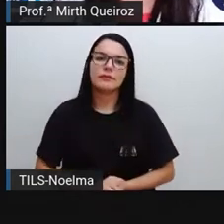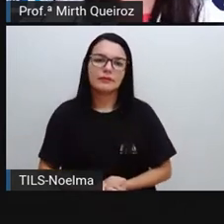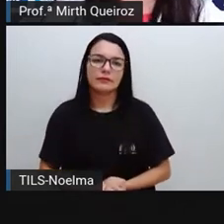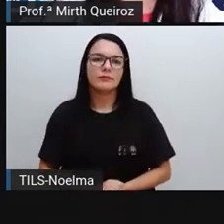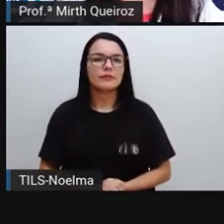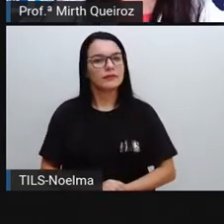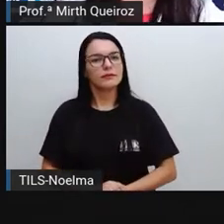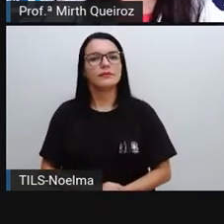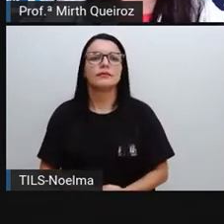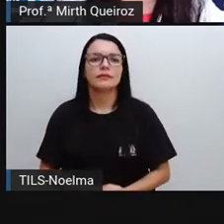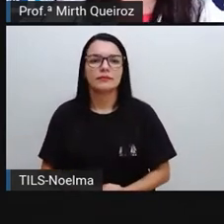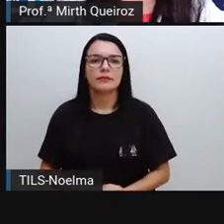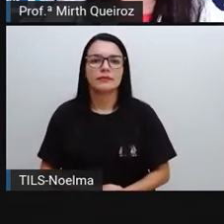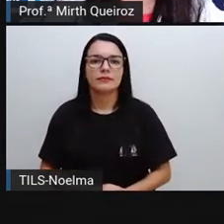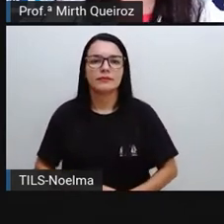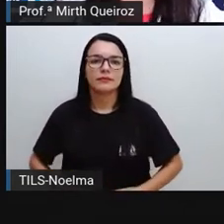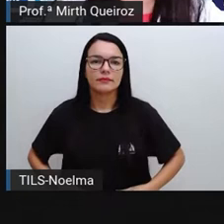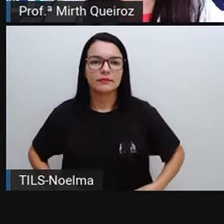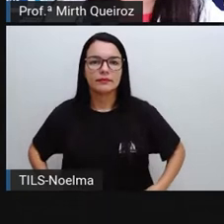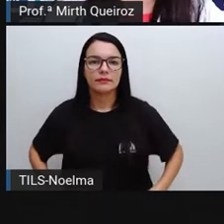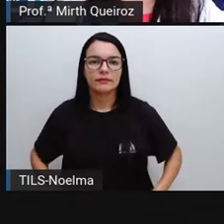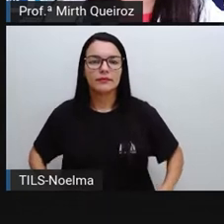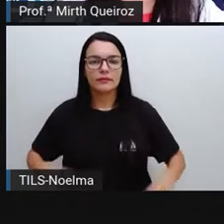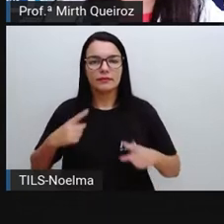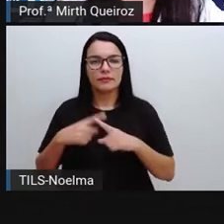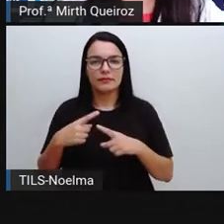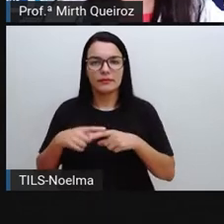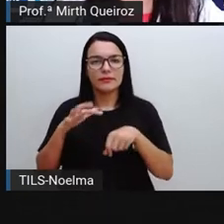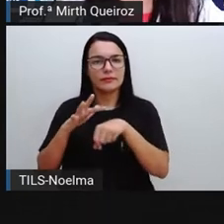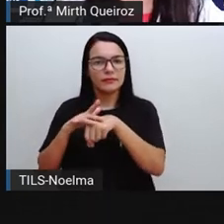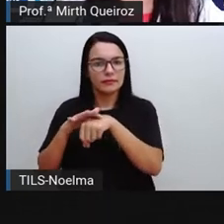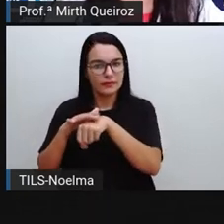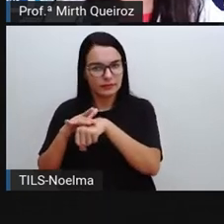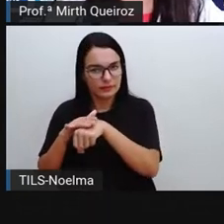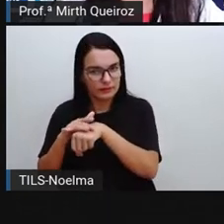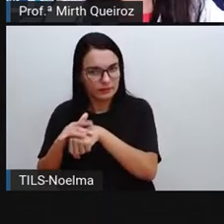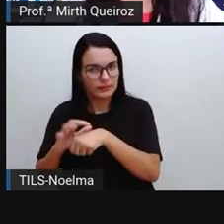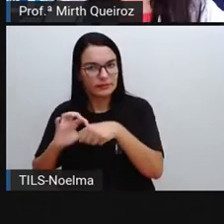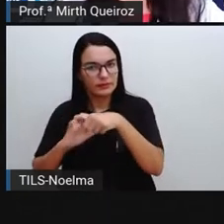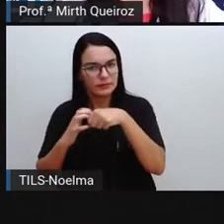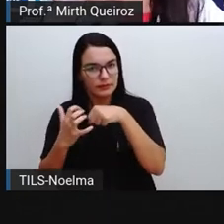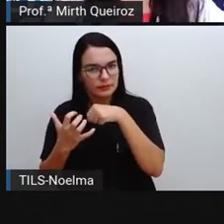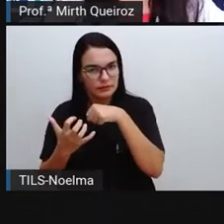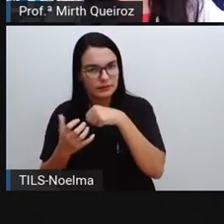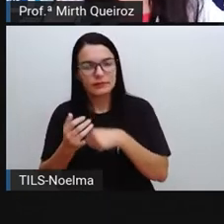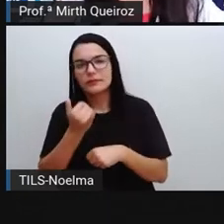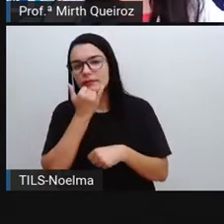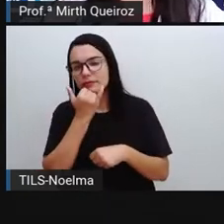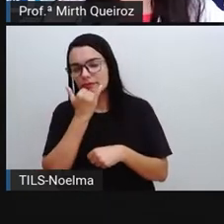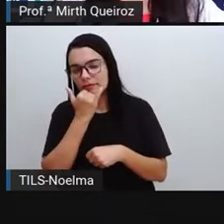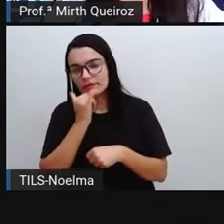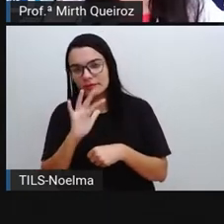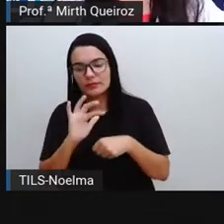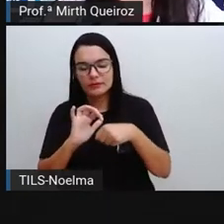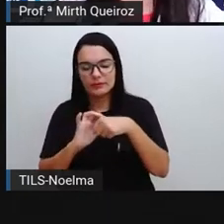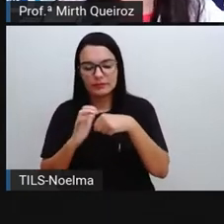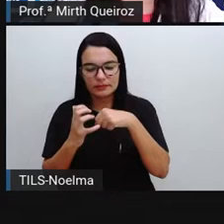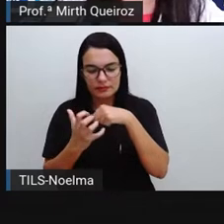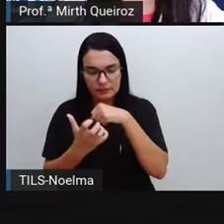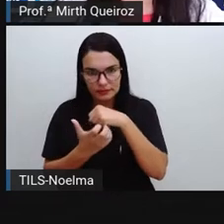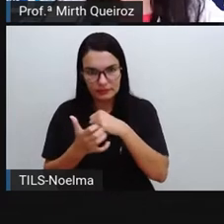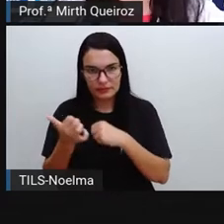quê? Porque a doença, né, coronavírus, perdão, a doença COVID, que foi